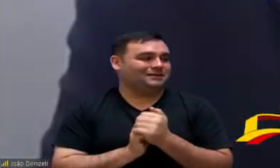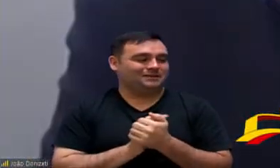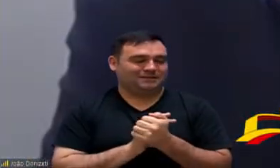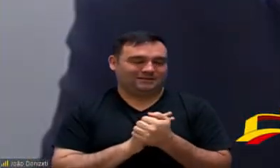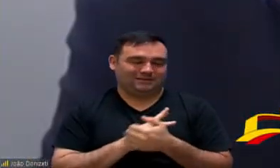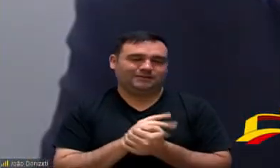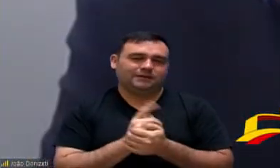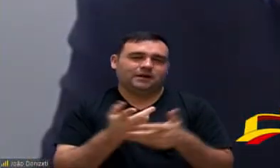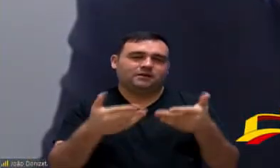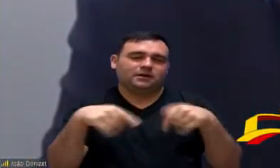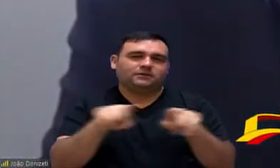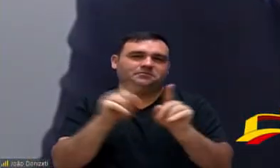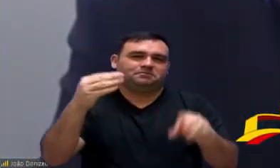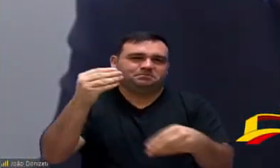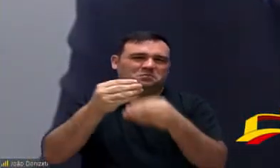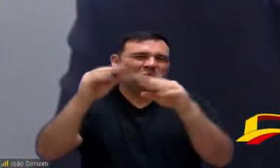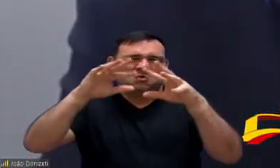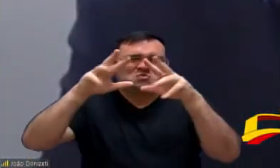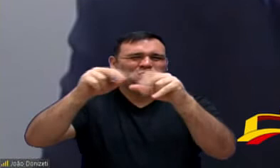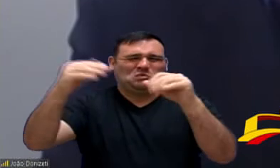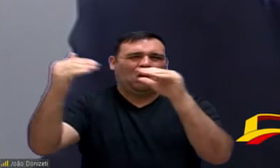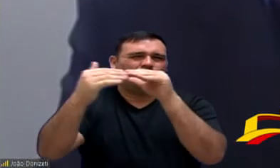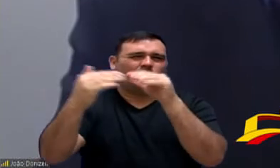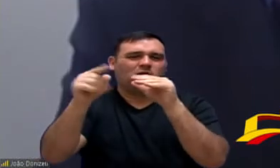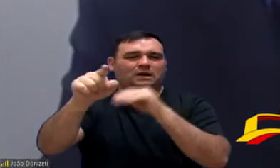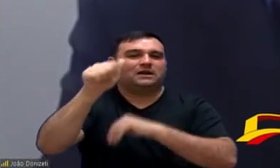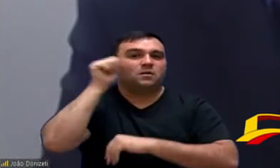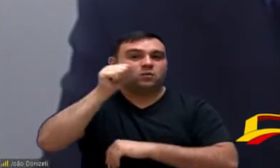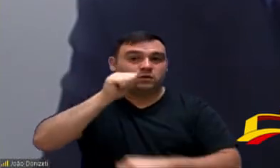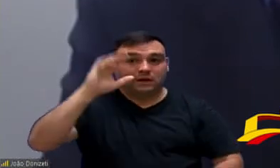queria subscrevo todas as